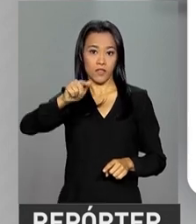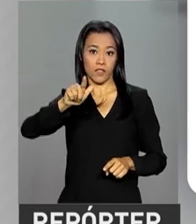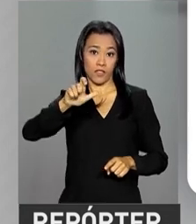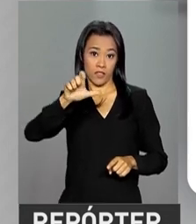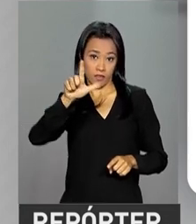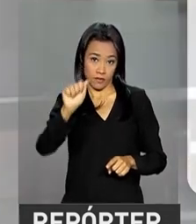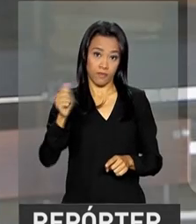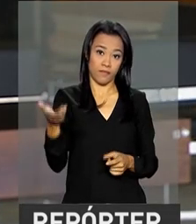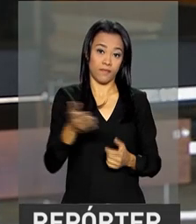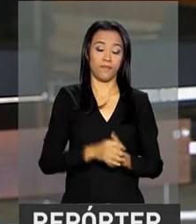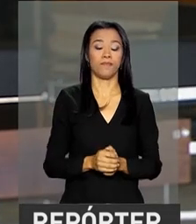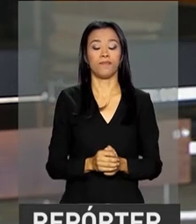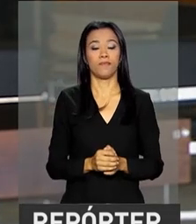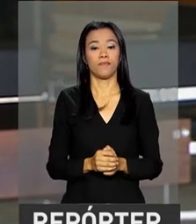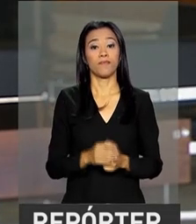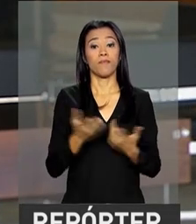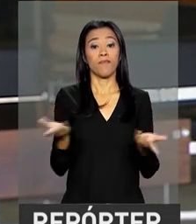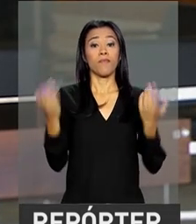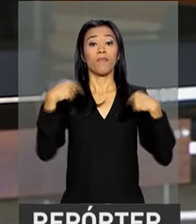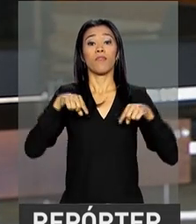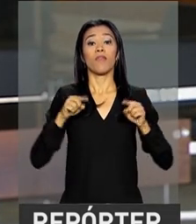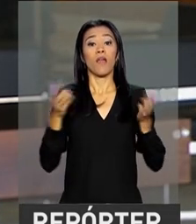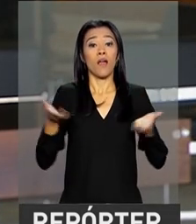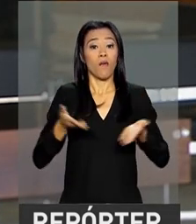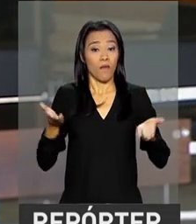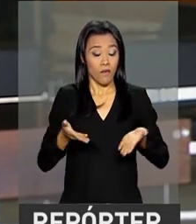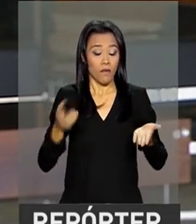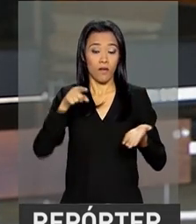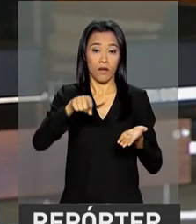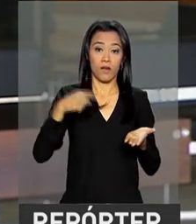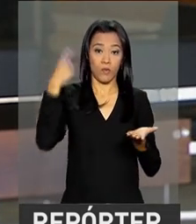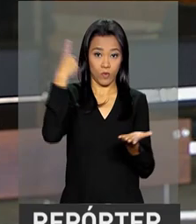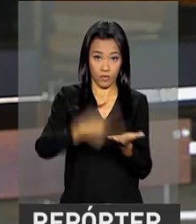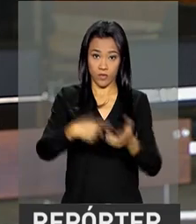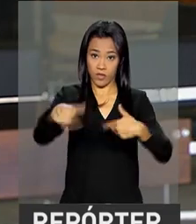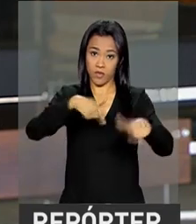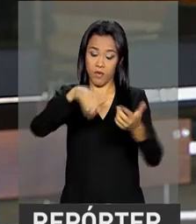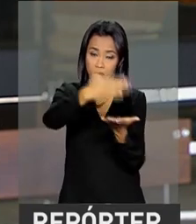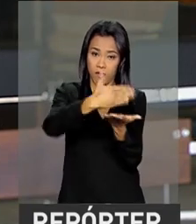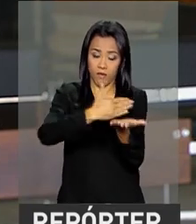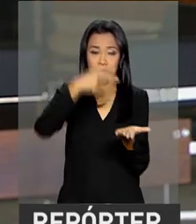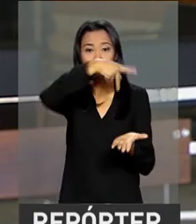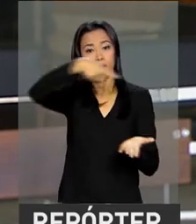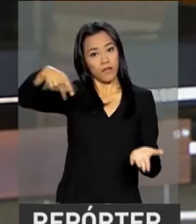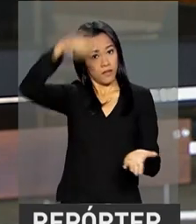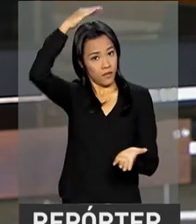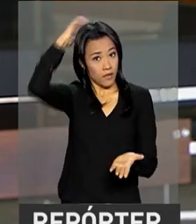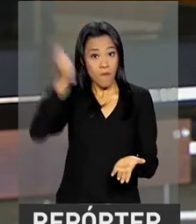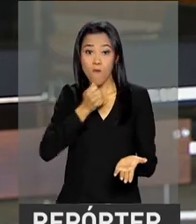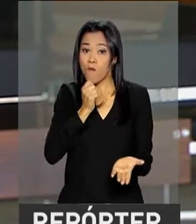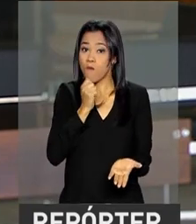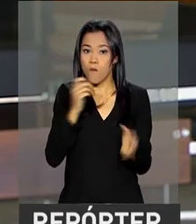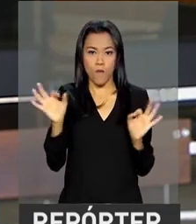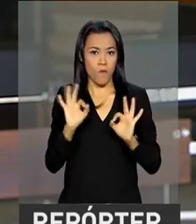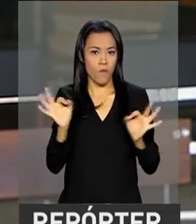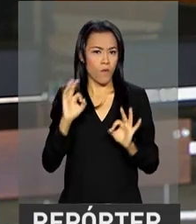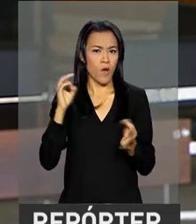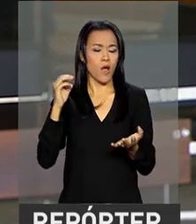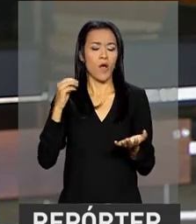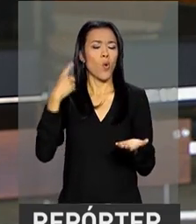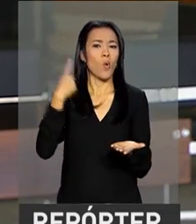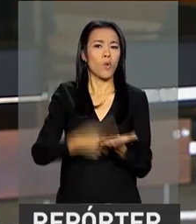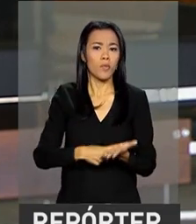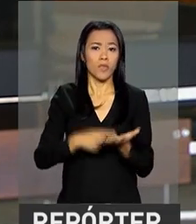e alemanha falando agora da agenda do presidente michel temer por enquanto ele não tem compromisso público para a manhã